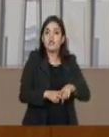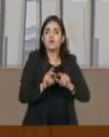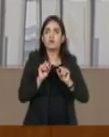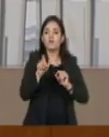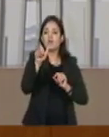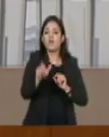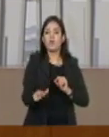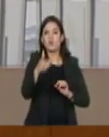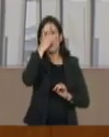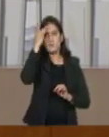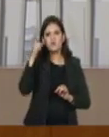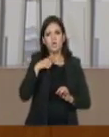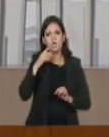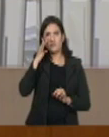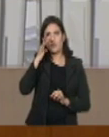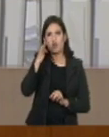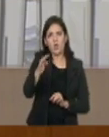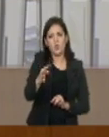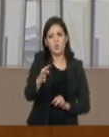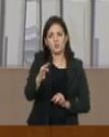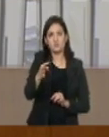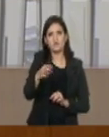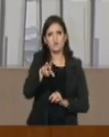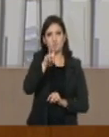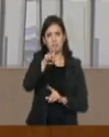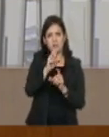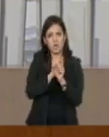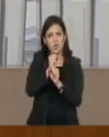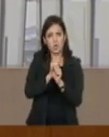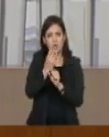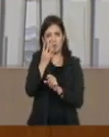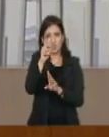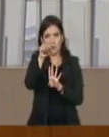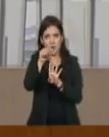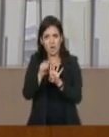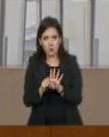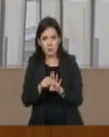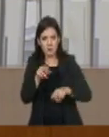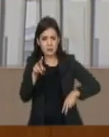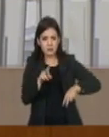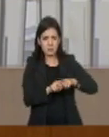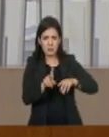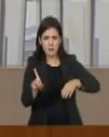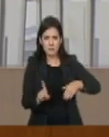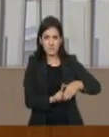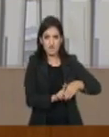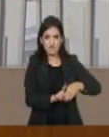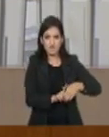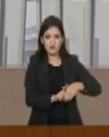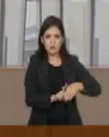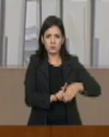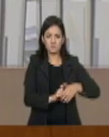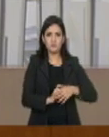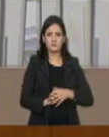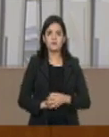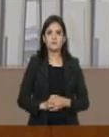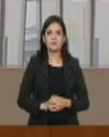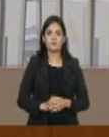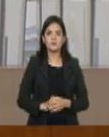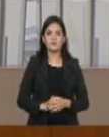que fora condenado à pena de 5 anos e 4 meses de reclusão em regime inicial